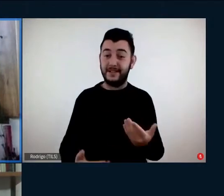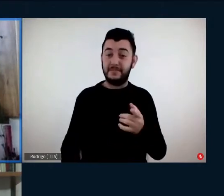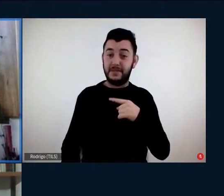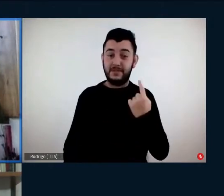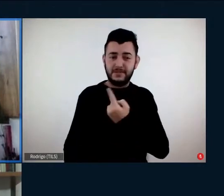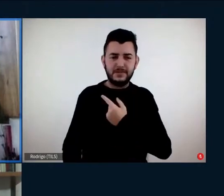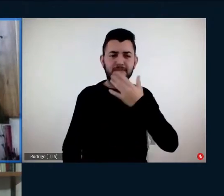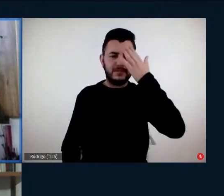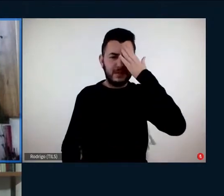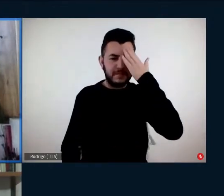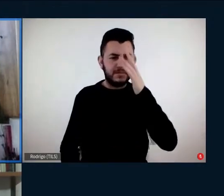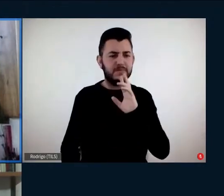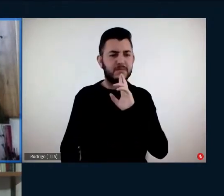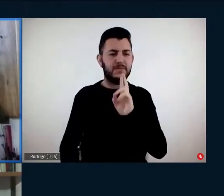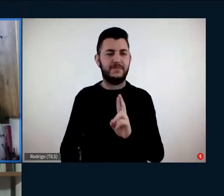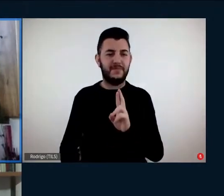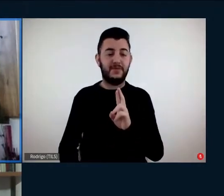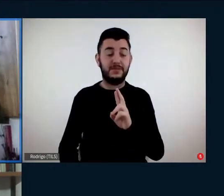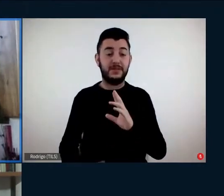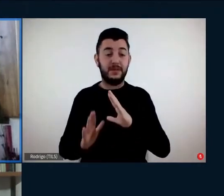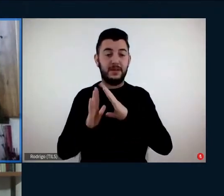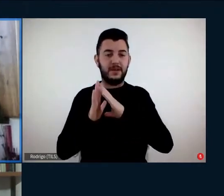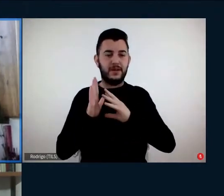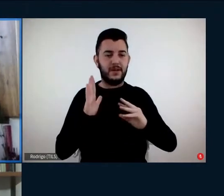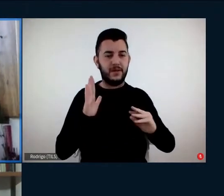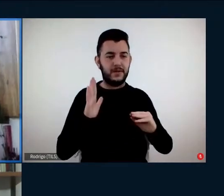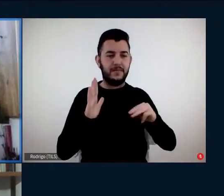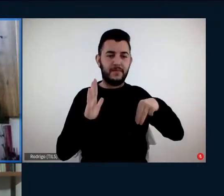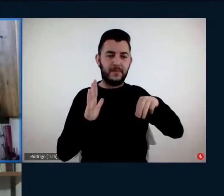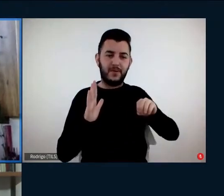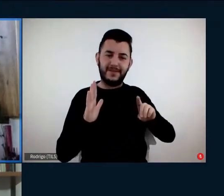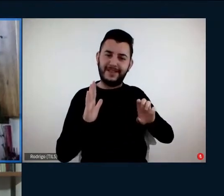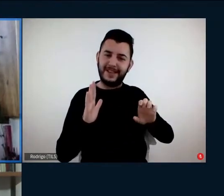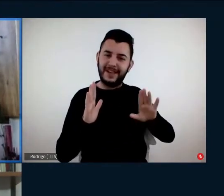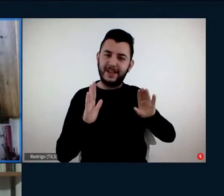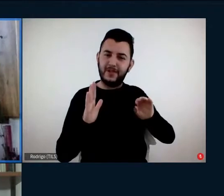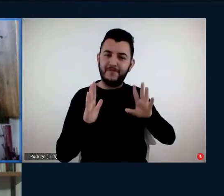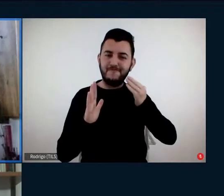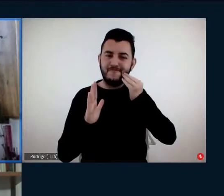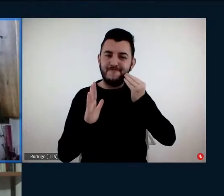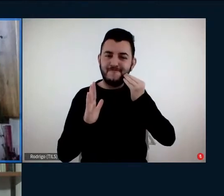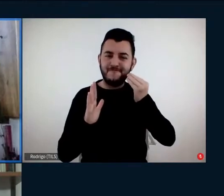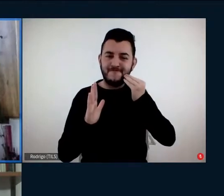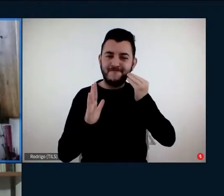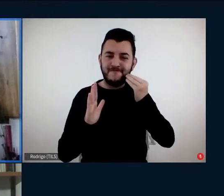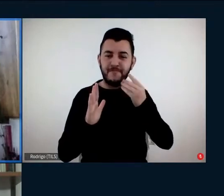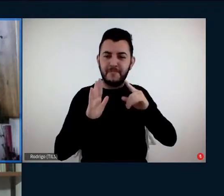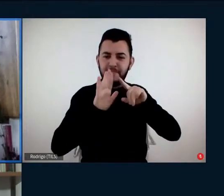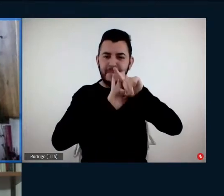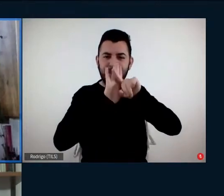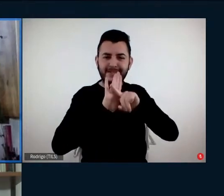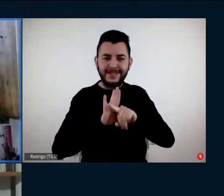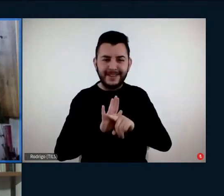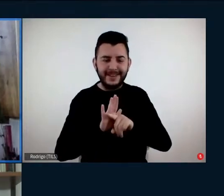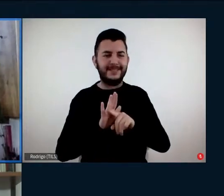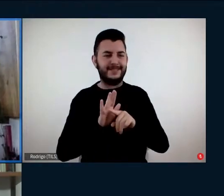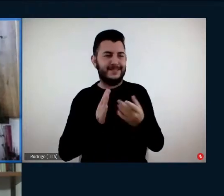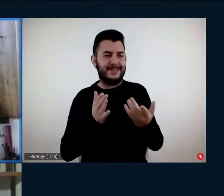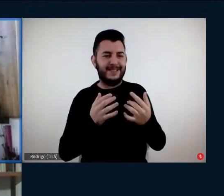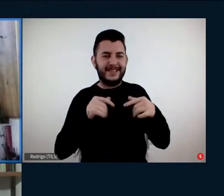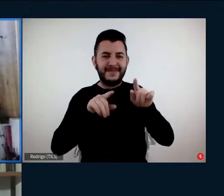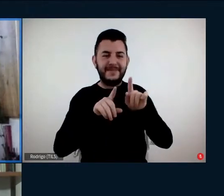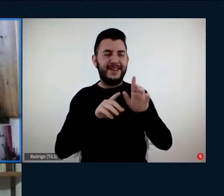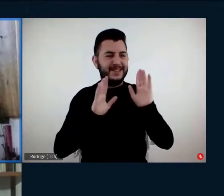gente tem que aplicar esses modelos, a gente tem que testar esses modelos. Algumas pesquisas já estão fazendo isso, né? A pesquisa da